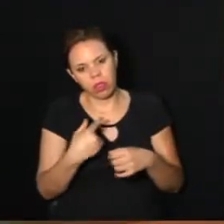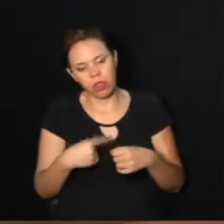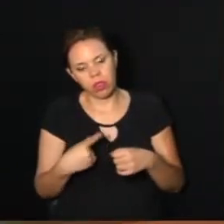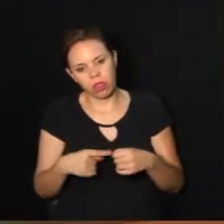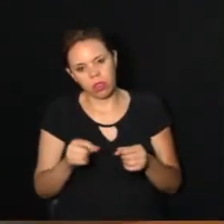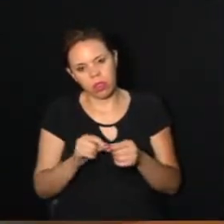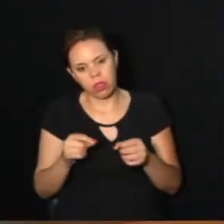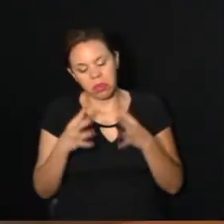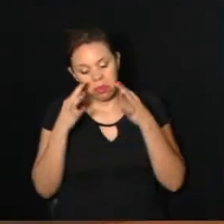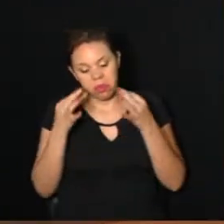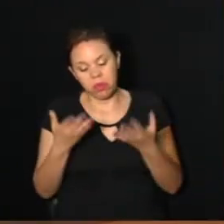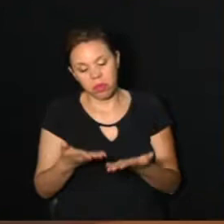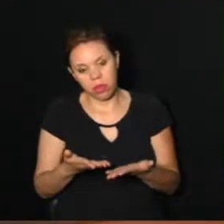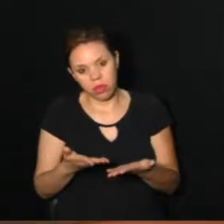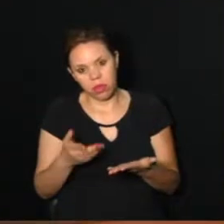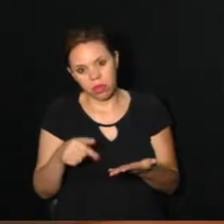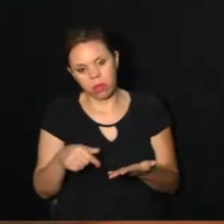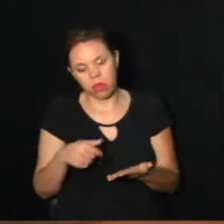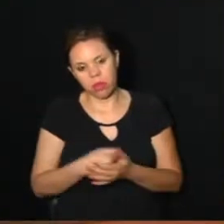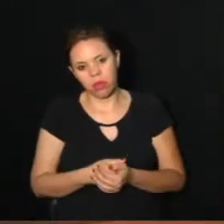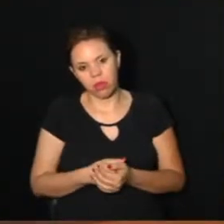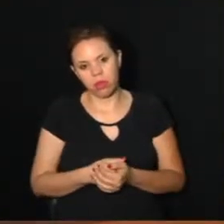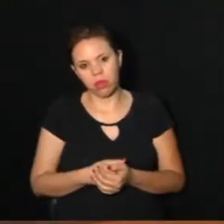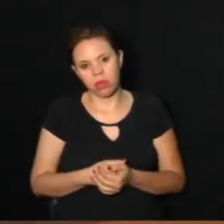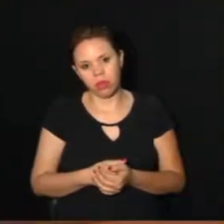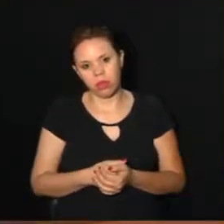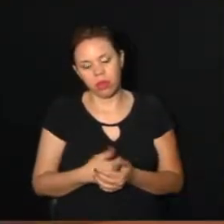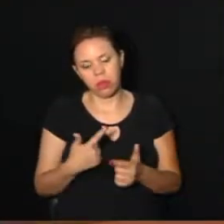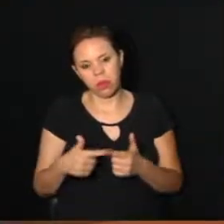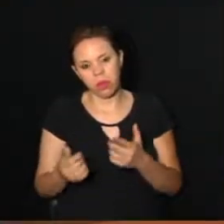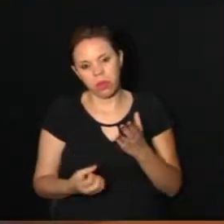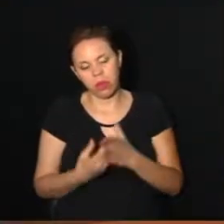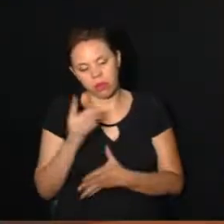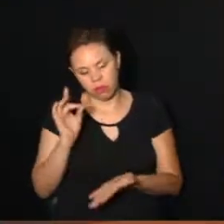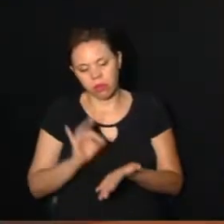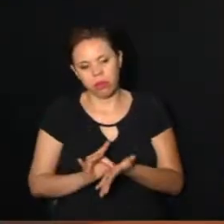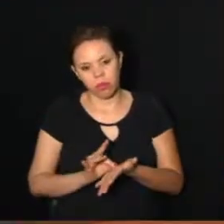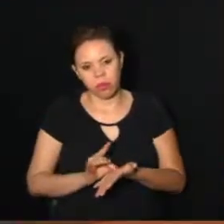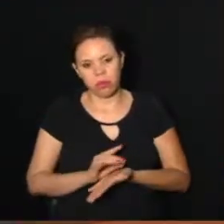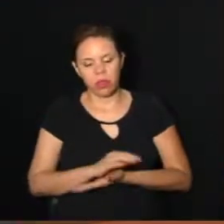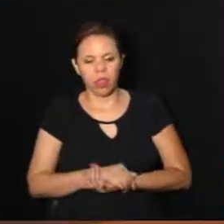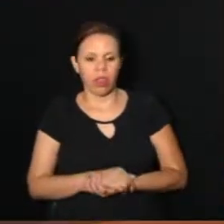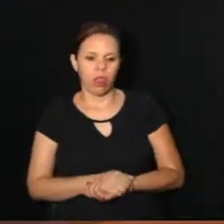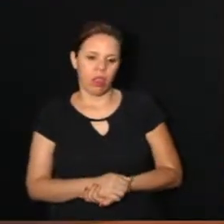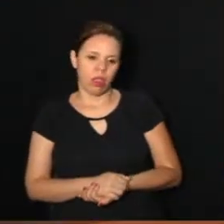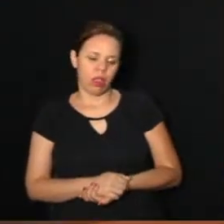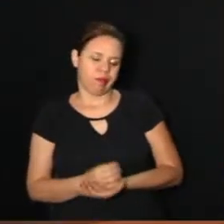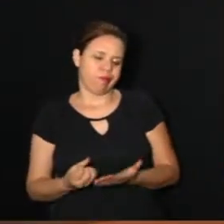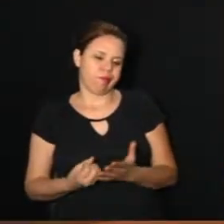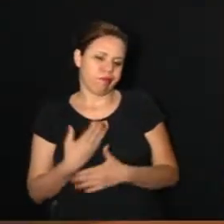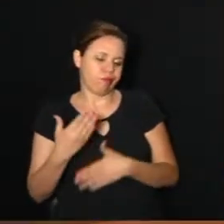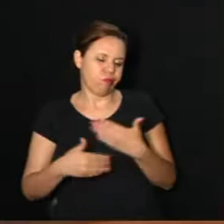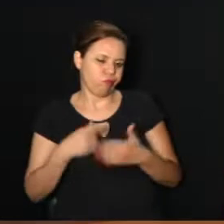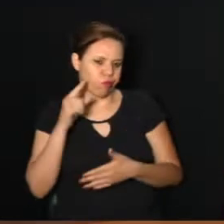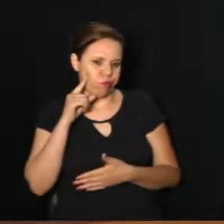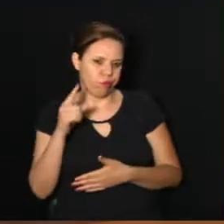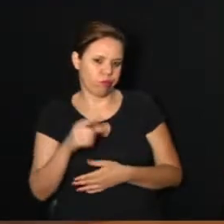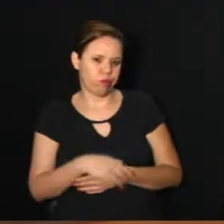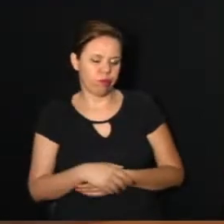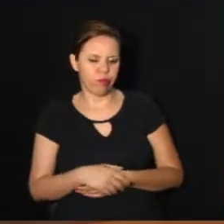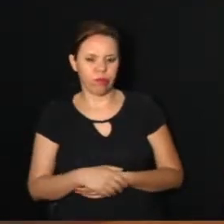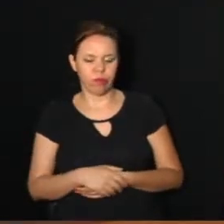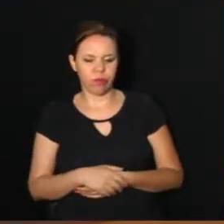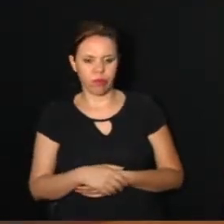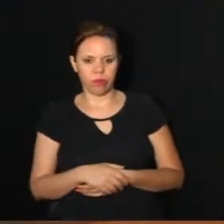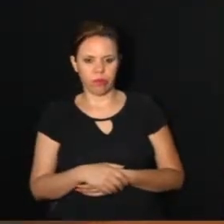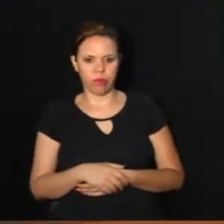atenta a esses problemas que realmente surgem no dia a dia